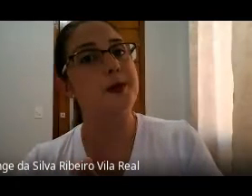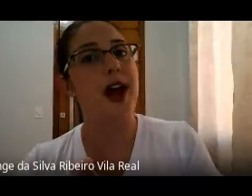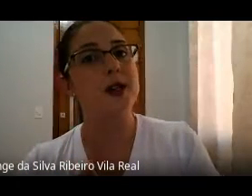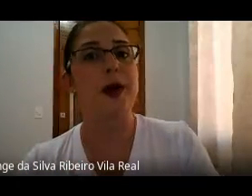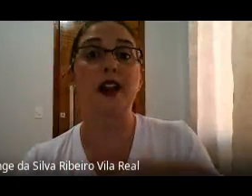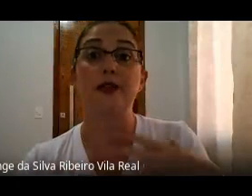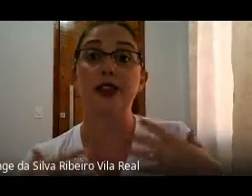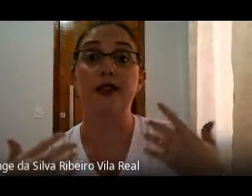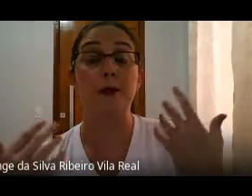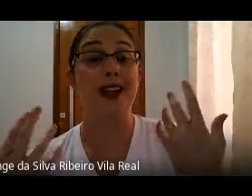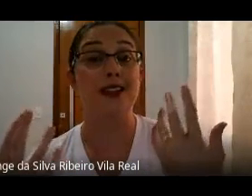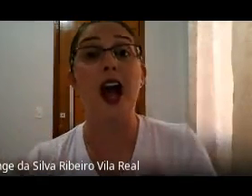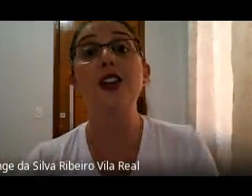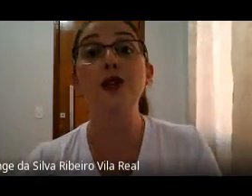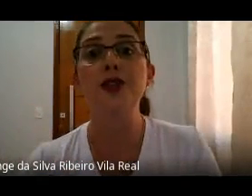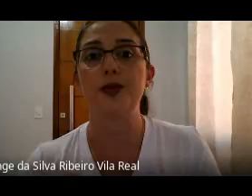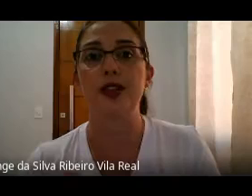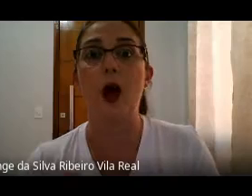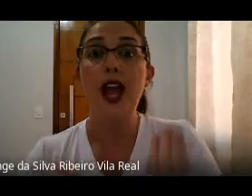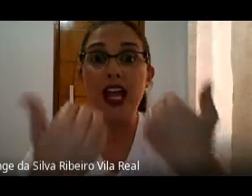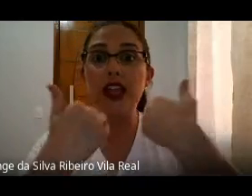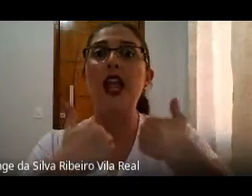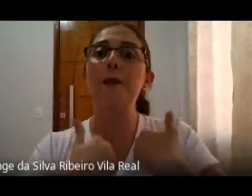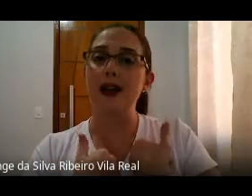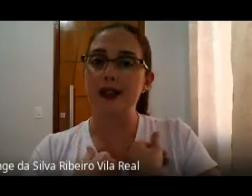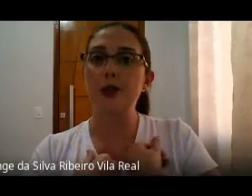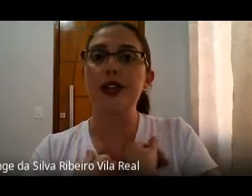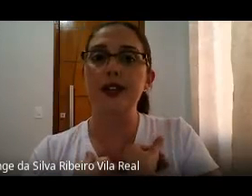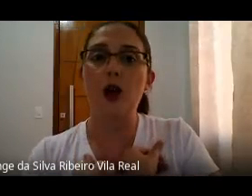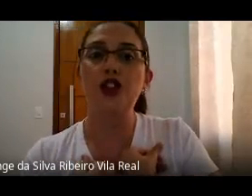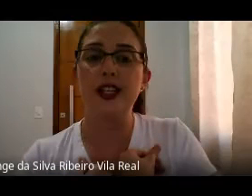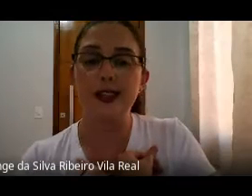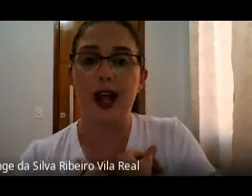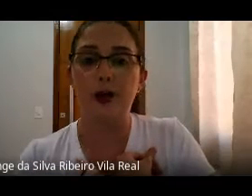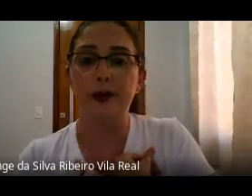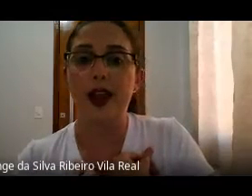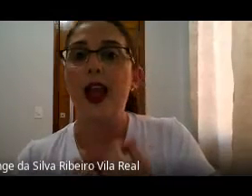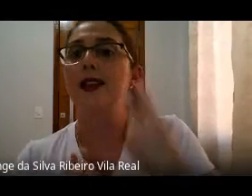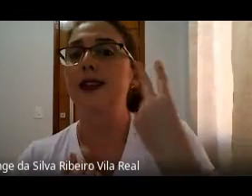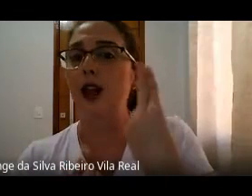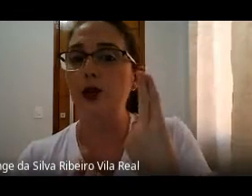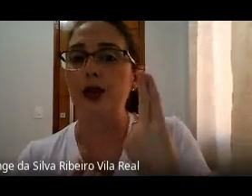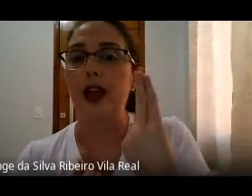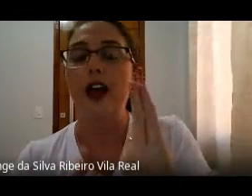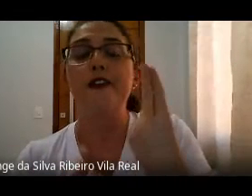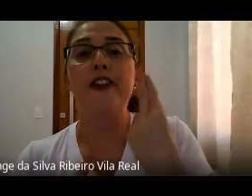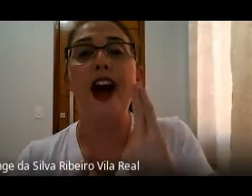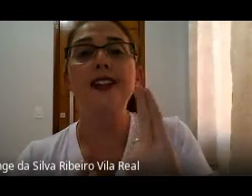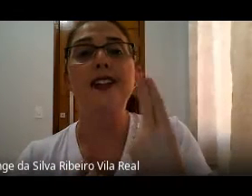cada vez mais, para que você fique mais ágil no seu sinal e tenha mais segurança ao utilizar.